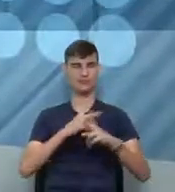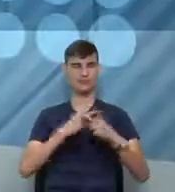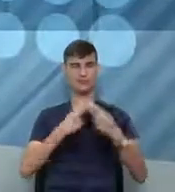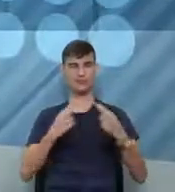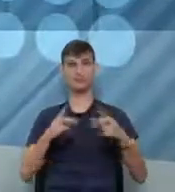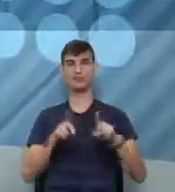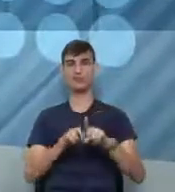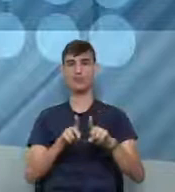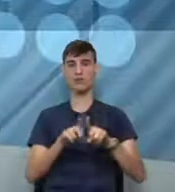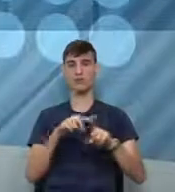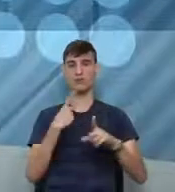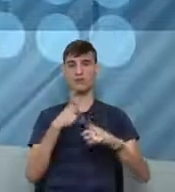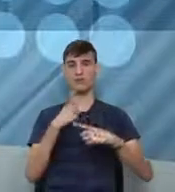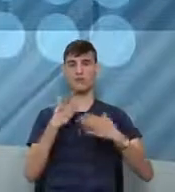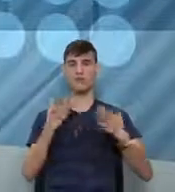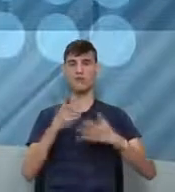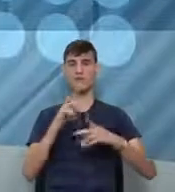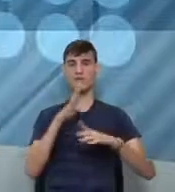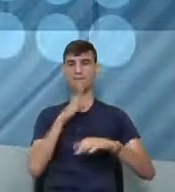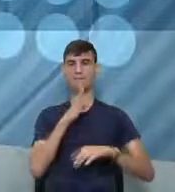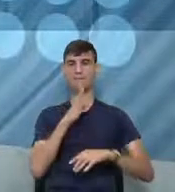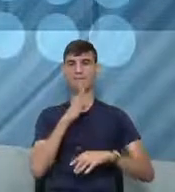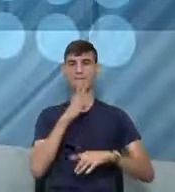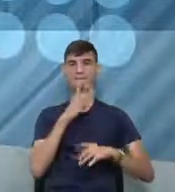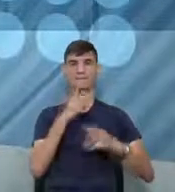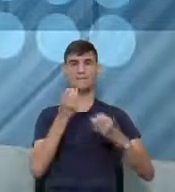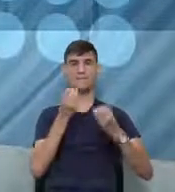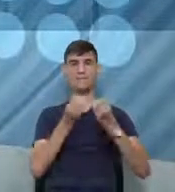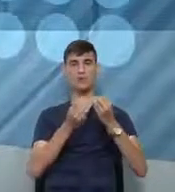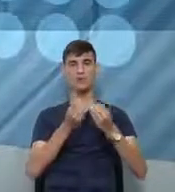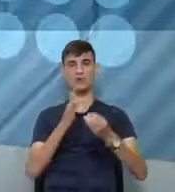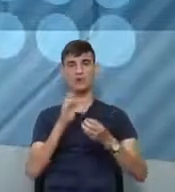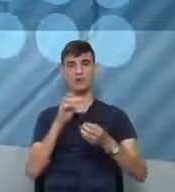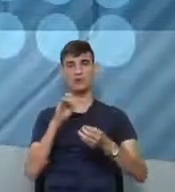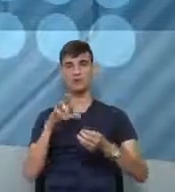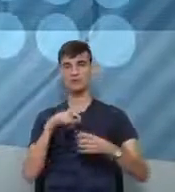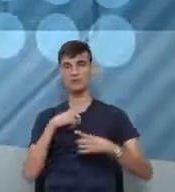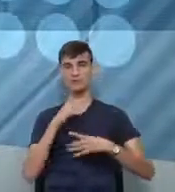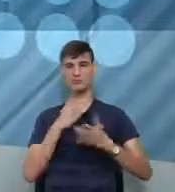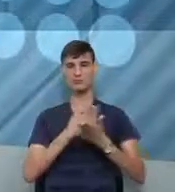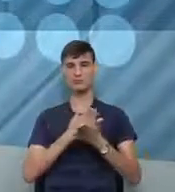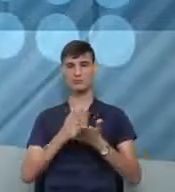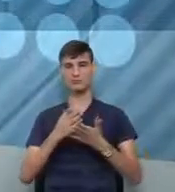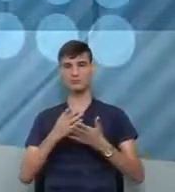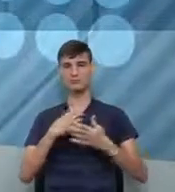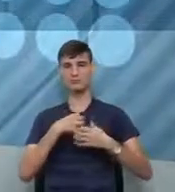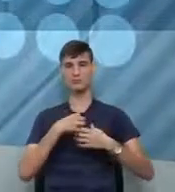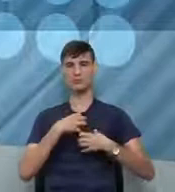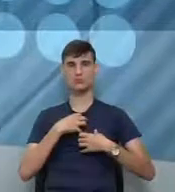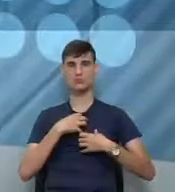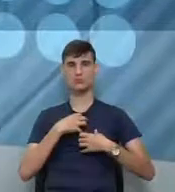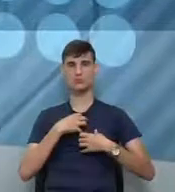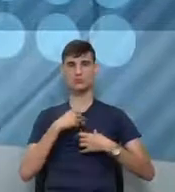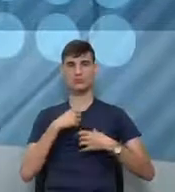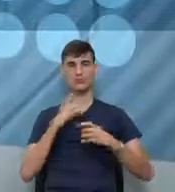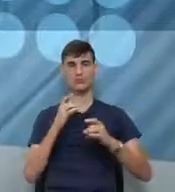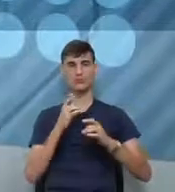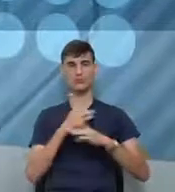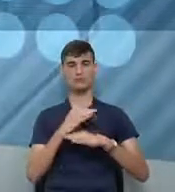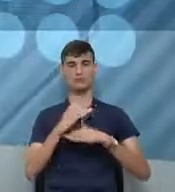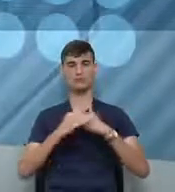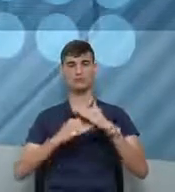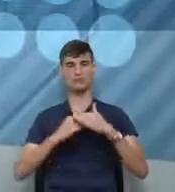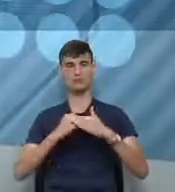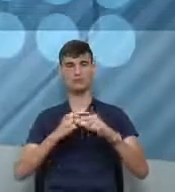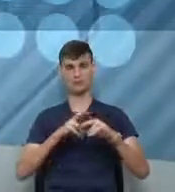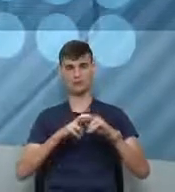derivadas. E para isso, agora, nós vamos conhecer como a série de Fourier se comporta de forma complexa. Então,